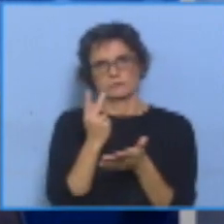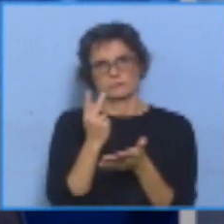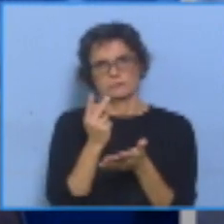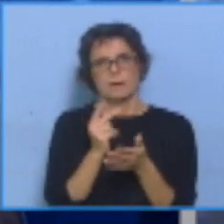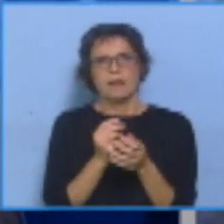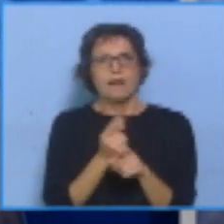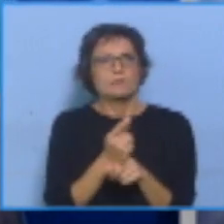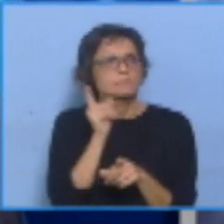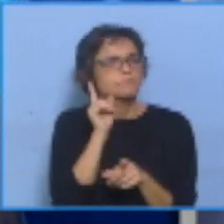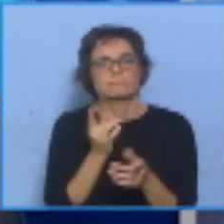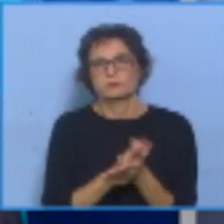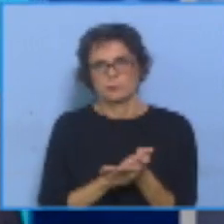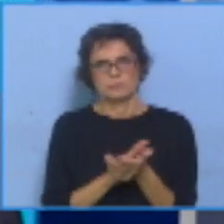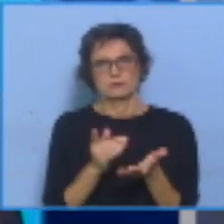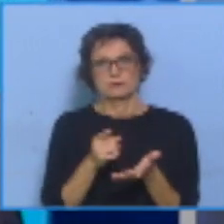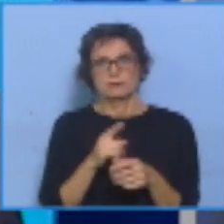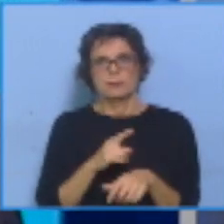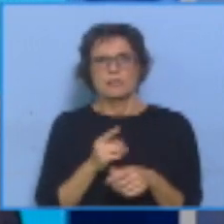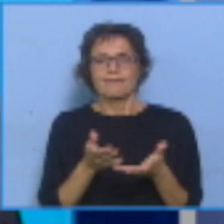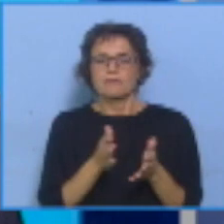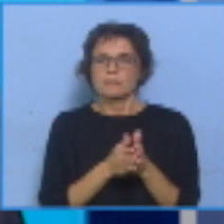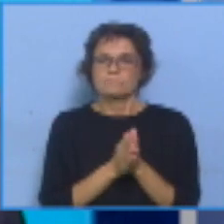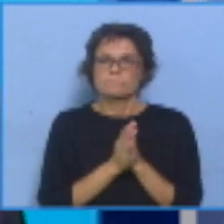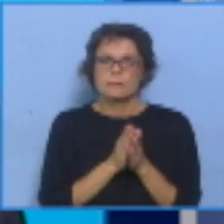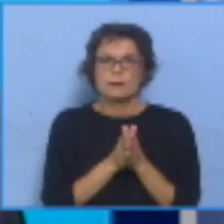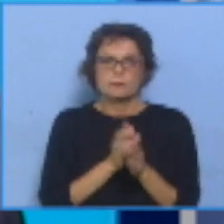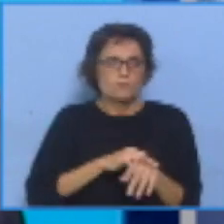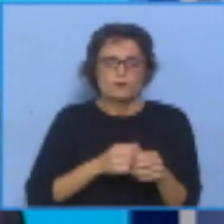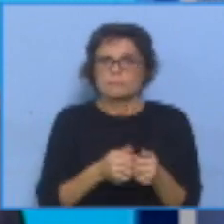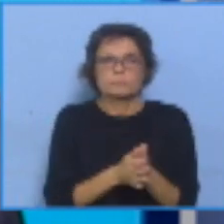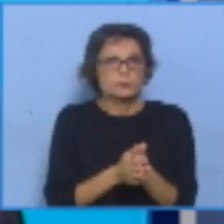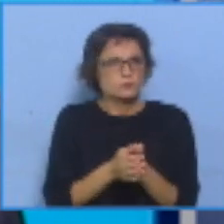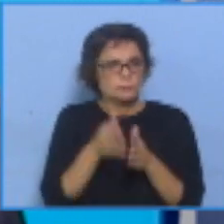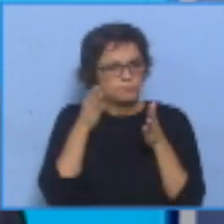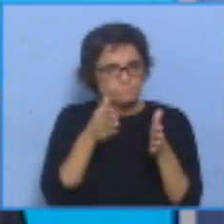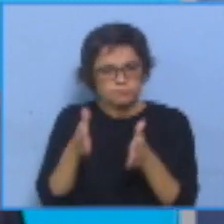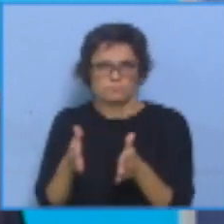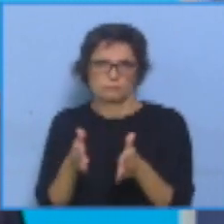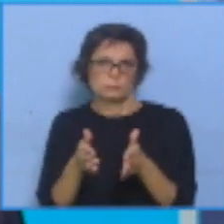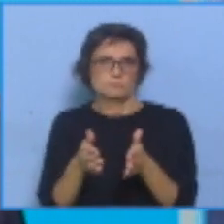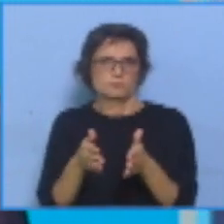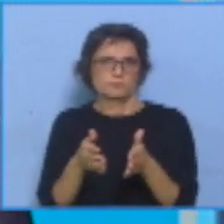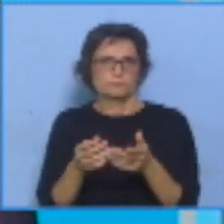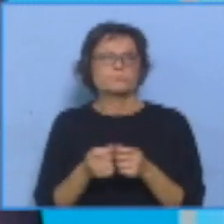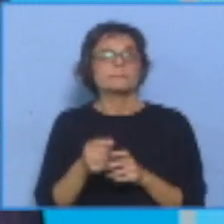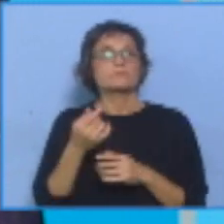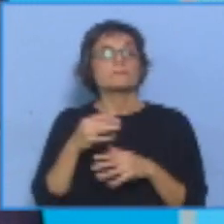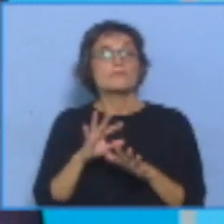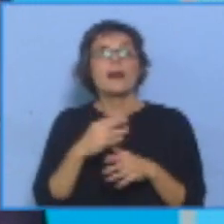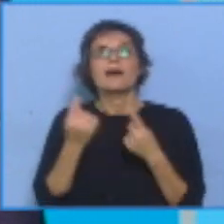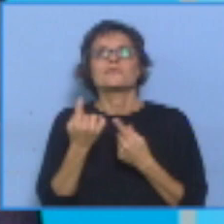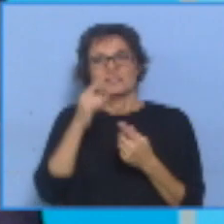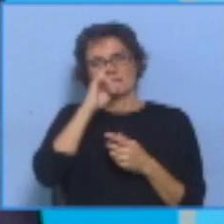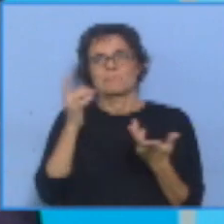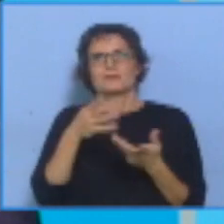aí tentava não perder tempo, e eu acho que perdia pouco. Mas perdia muito tempo, muitas vezes ela estava a falar,